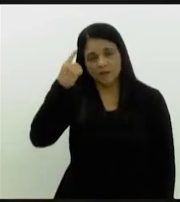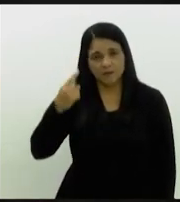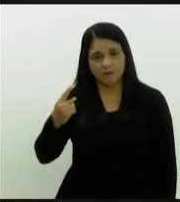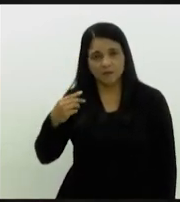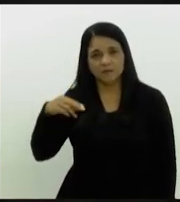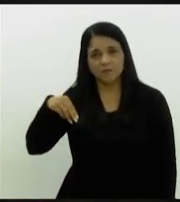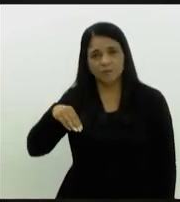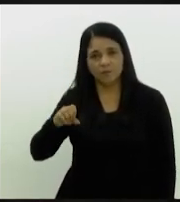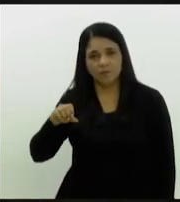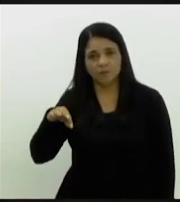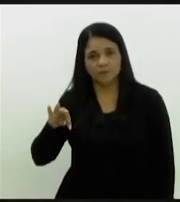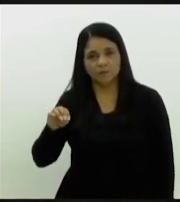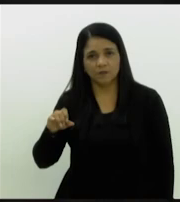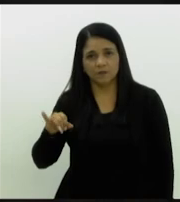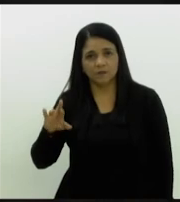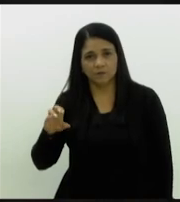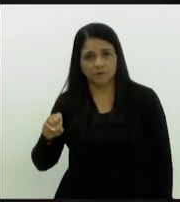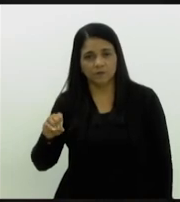Monteiro.